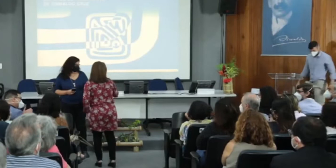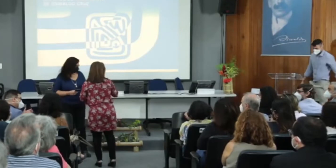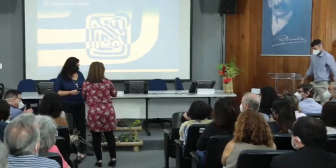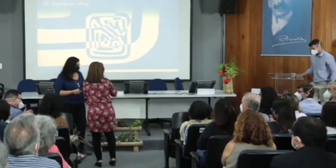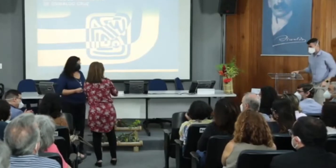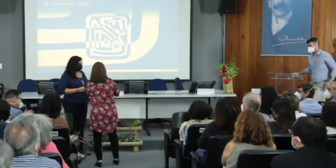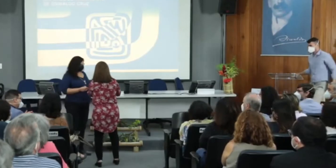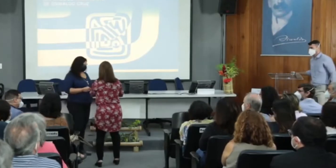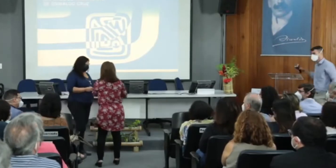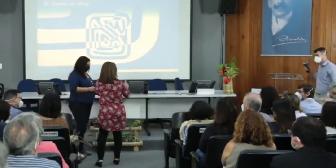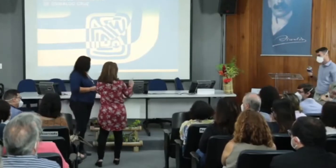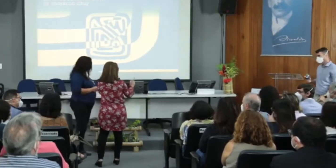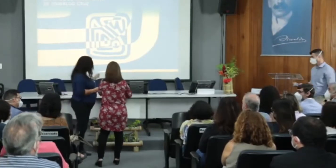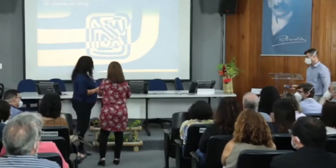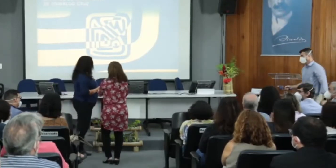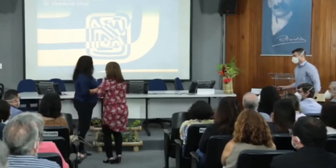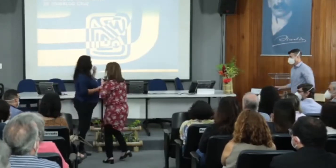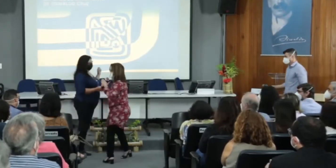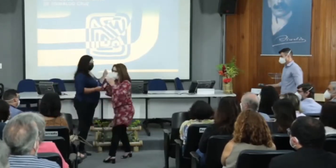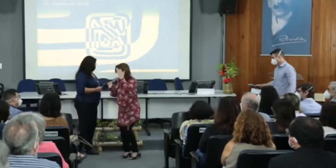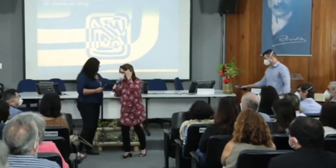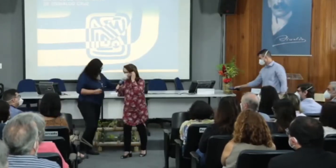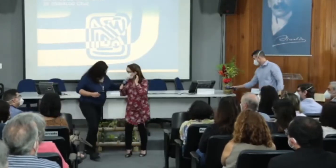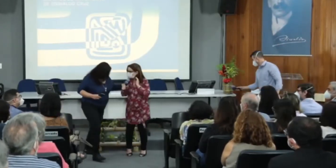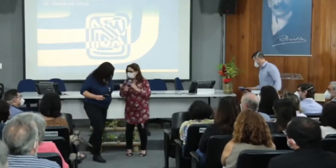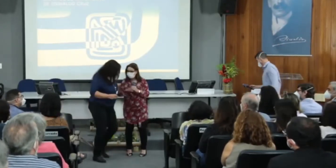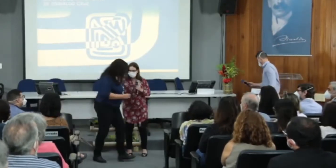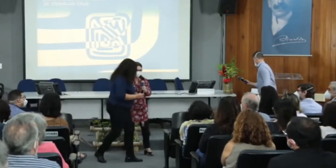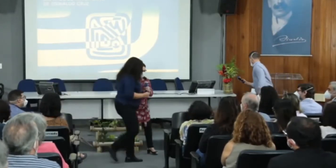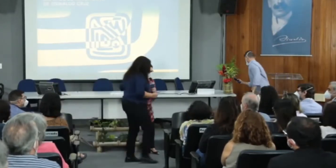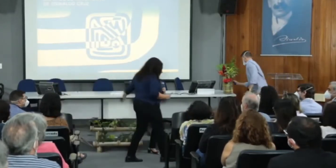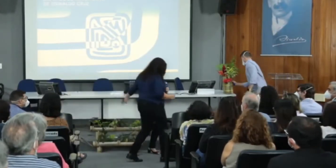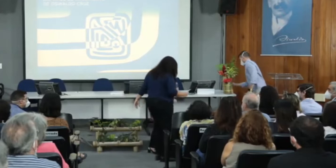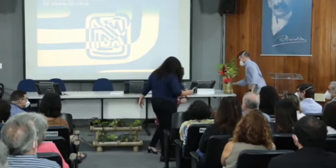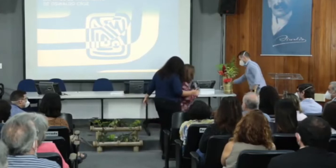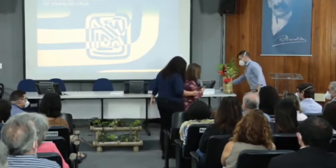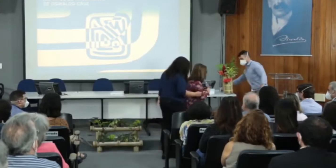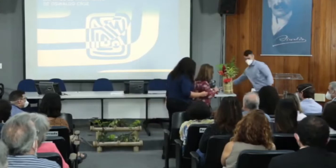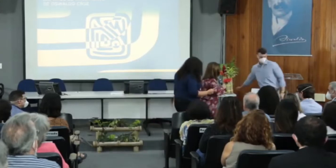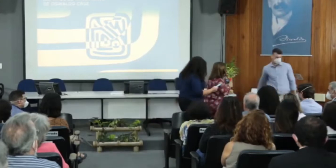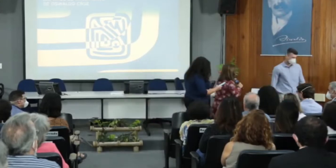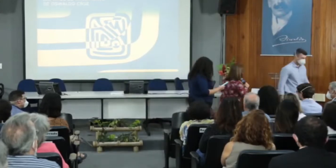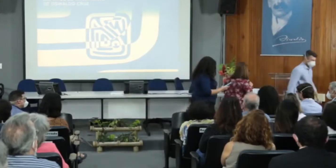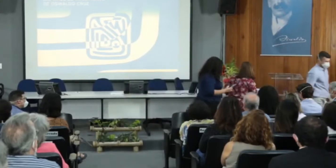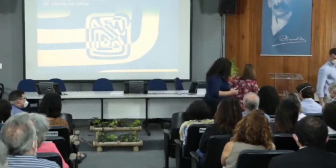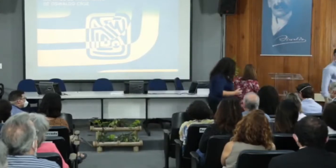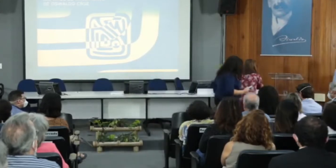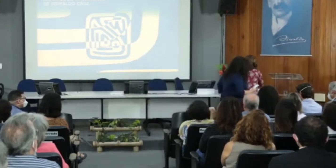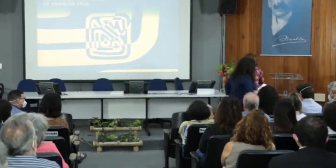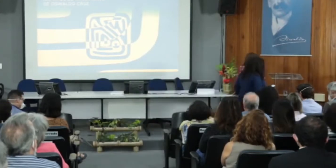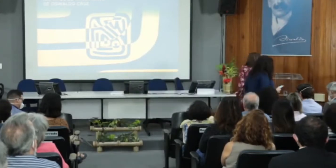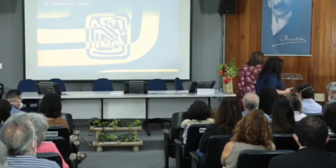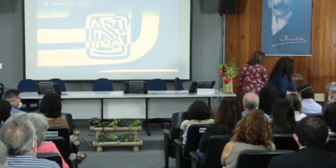Muito obrigada. A honra é toda minha, um prazer enorme rever todos vocês, todas vocês.